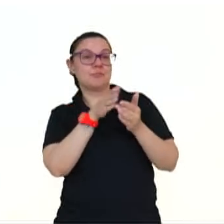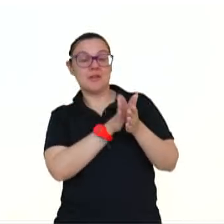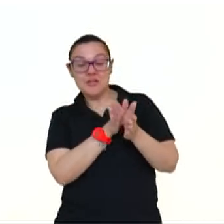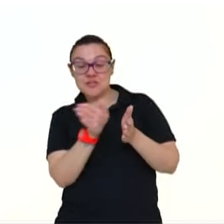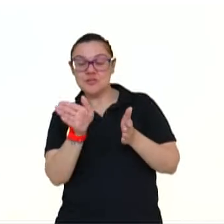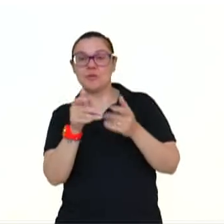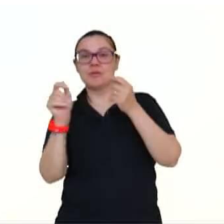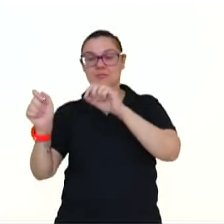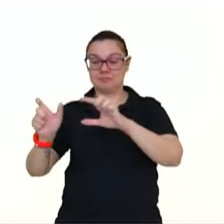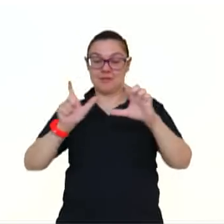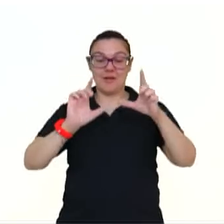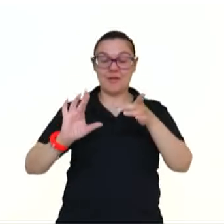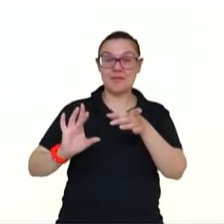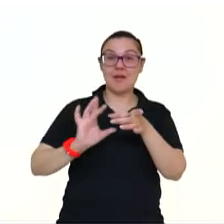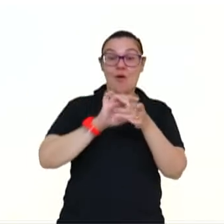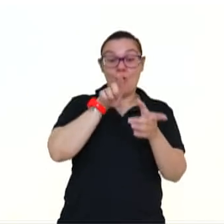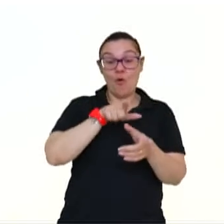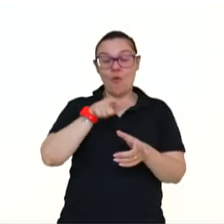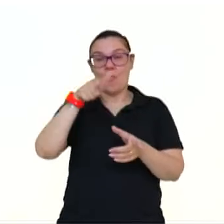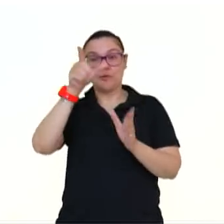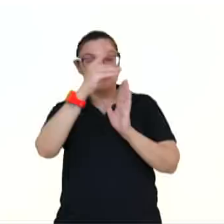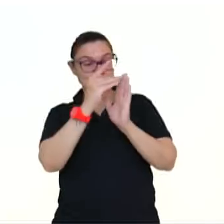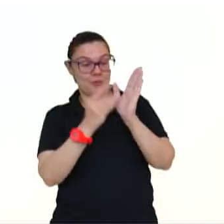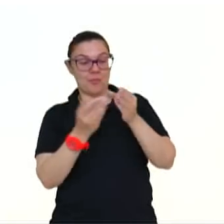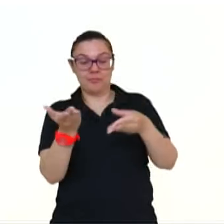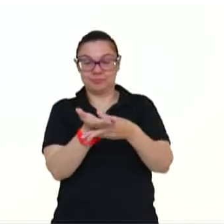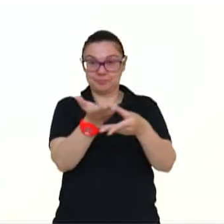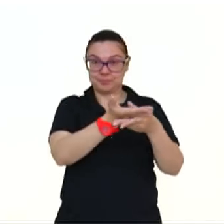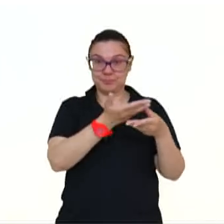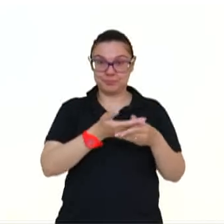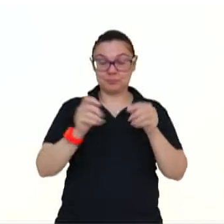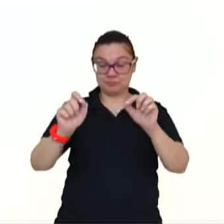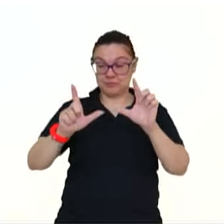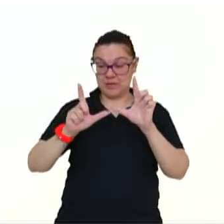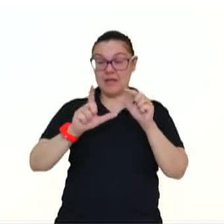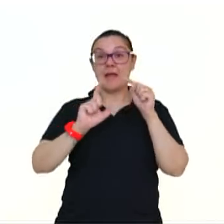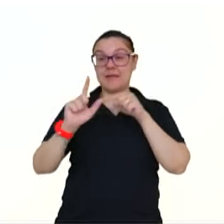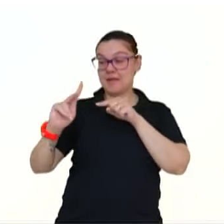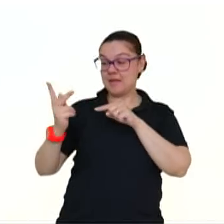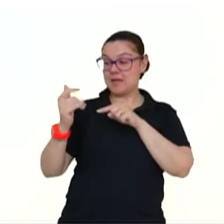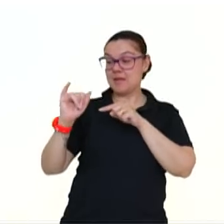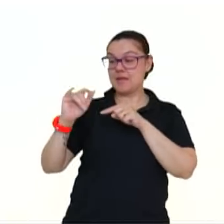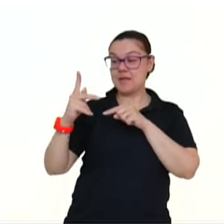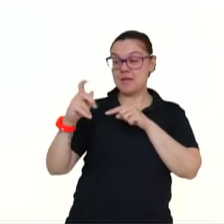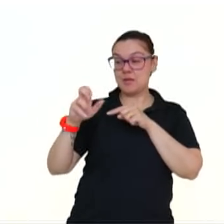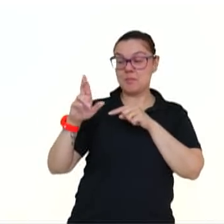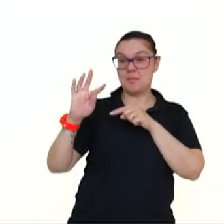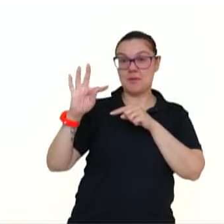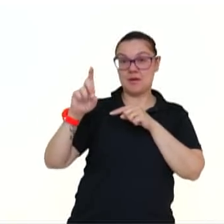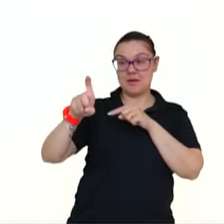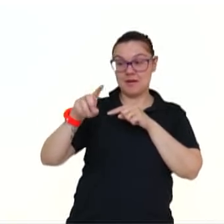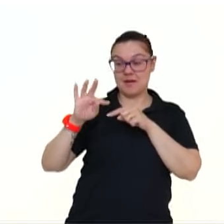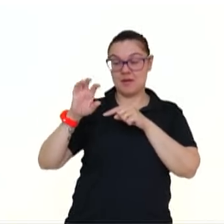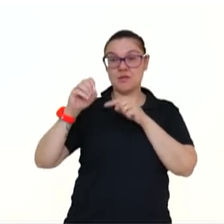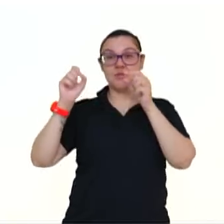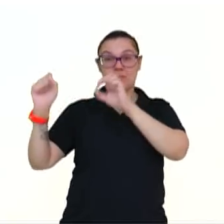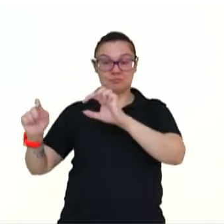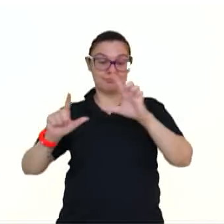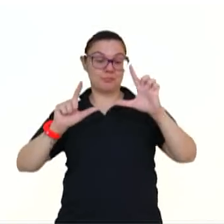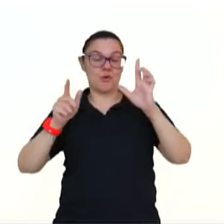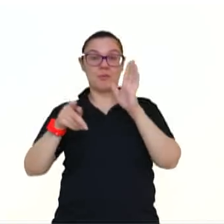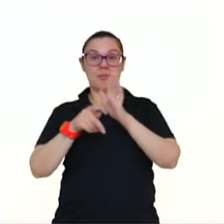direciona e interliga-se a outro documento. E o hipertexto é o texto disponibilizado pelas redes